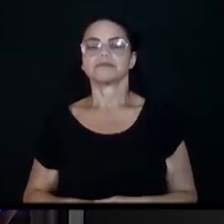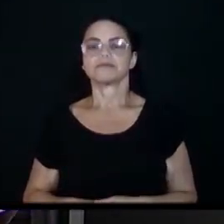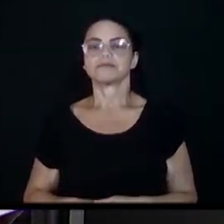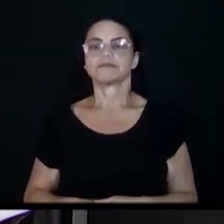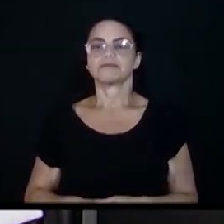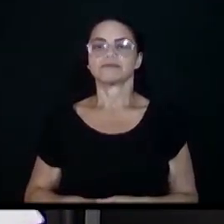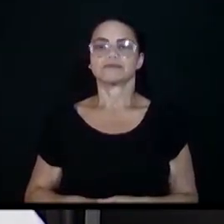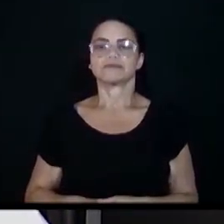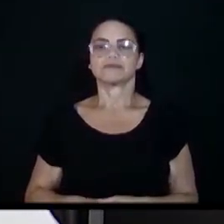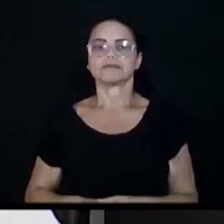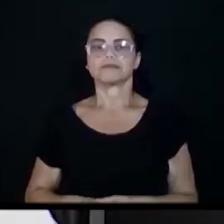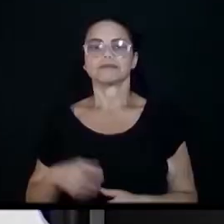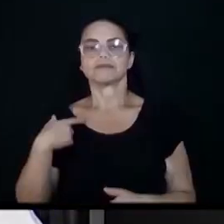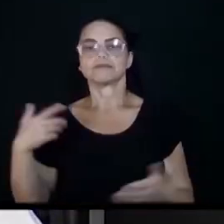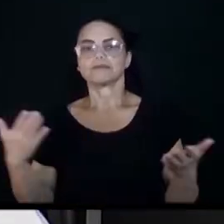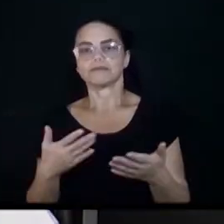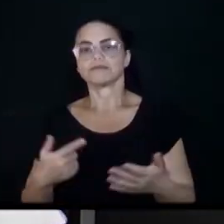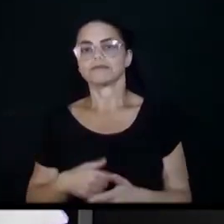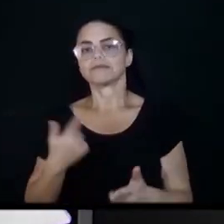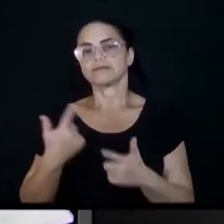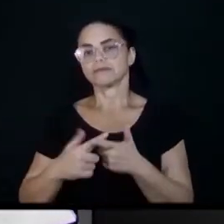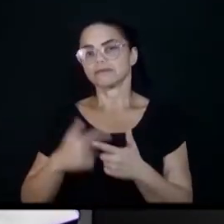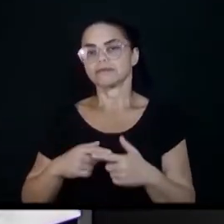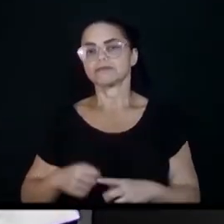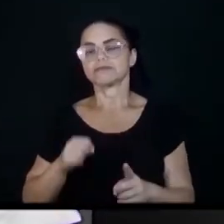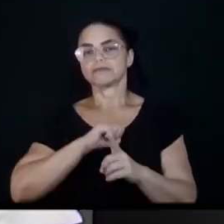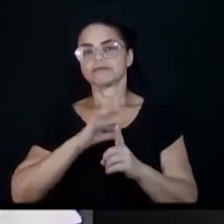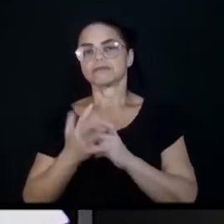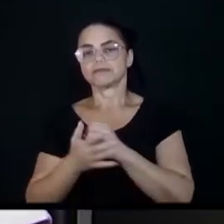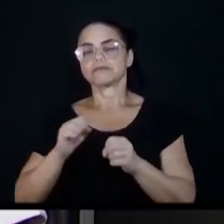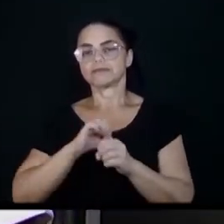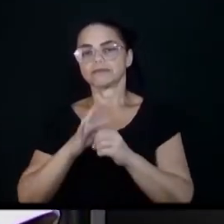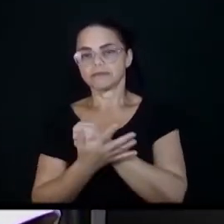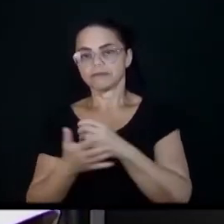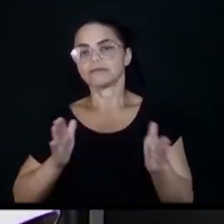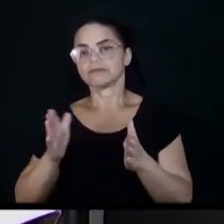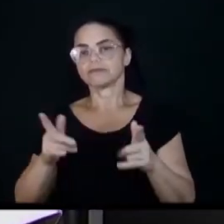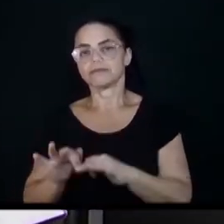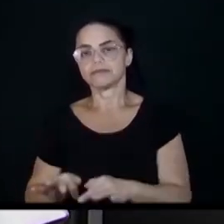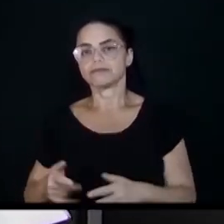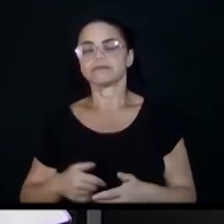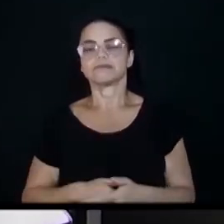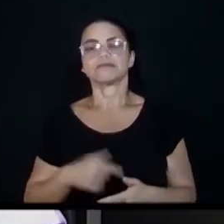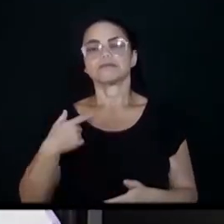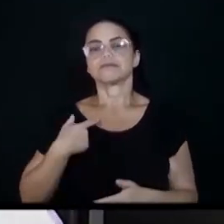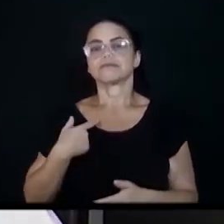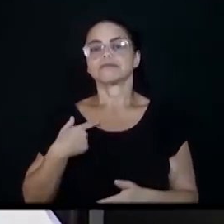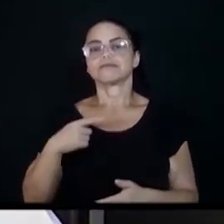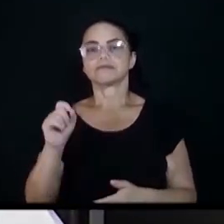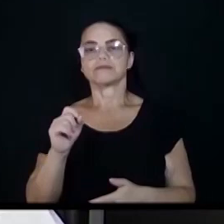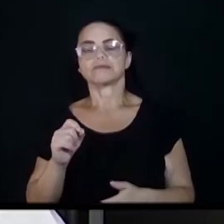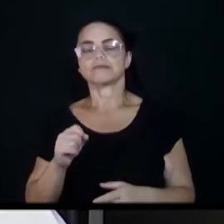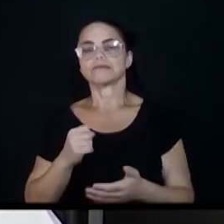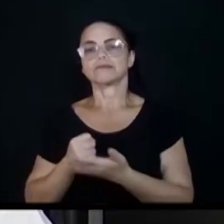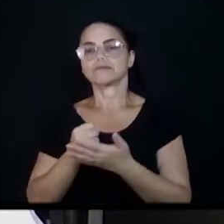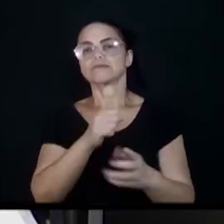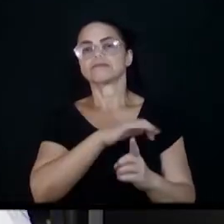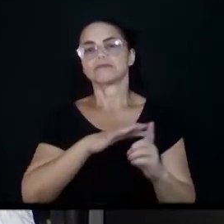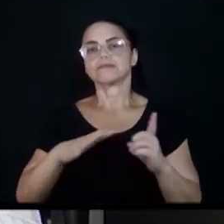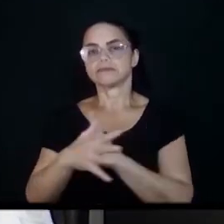Entrei numa época que era pandemia, estava no final da pandemia, né, onde a assistência social era conhecida um pouquinho